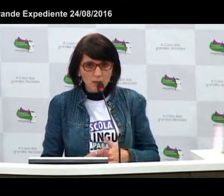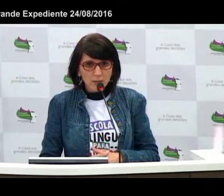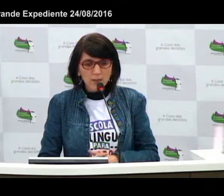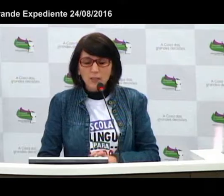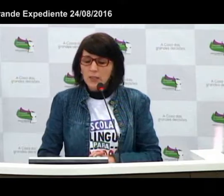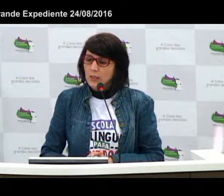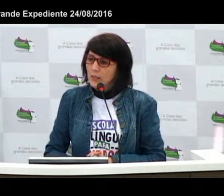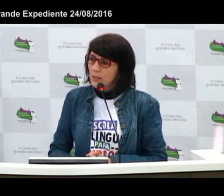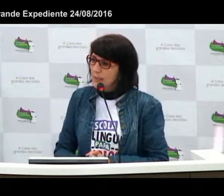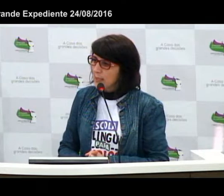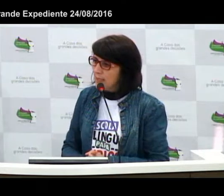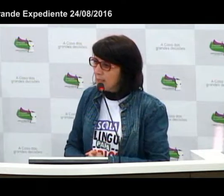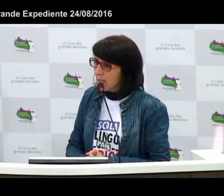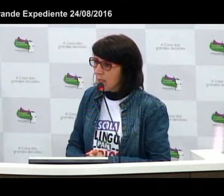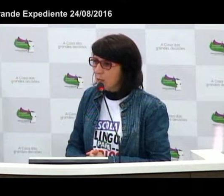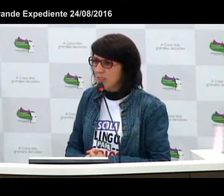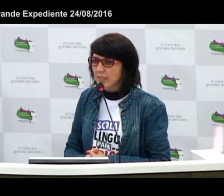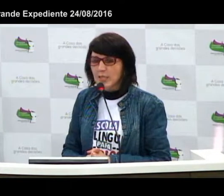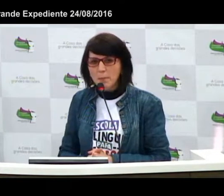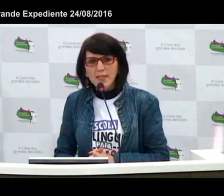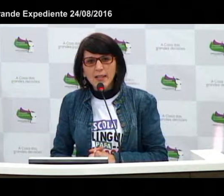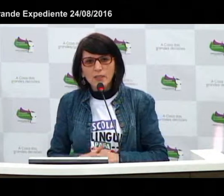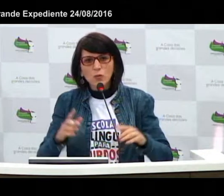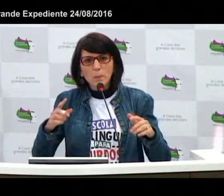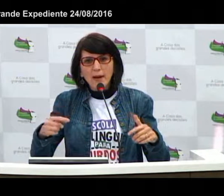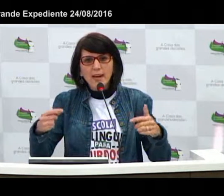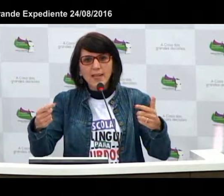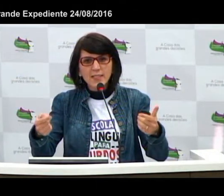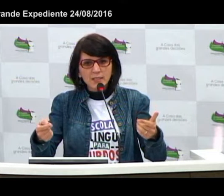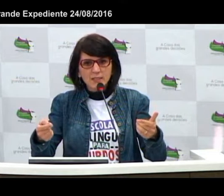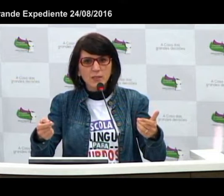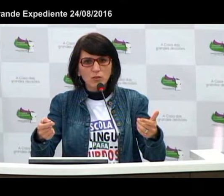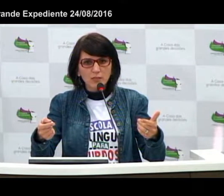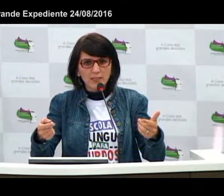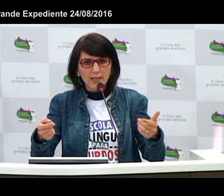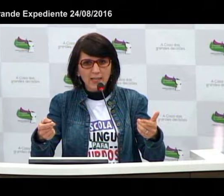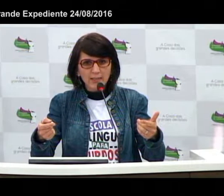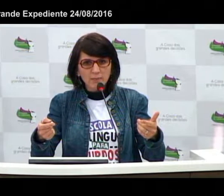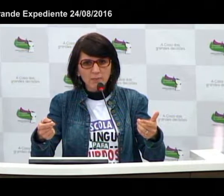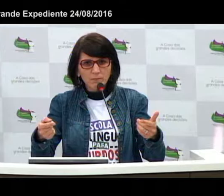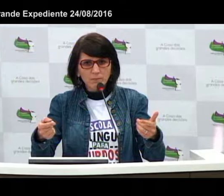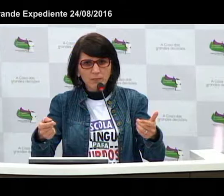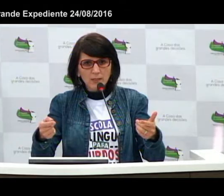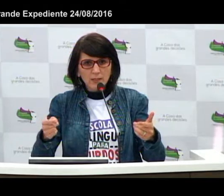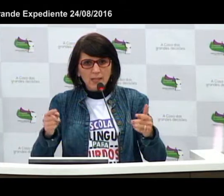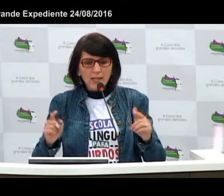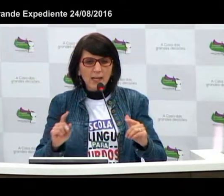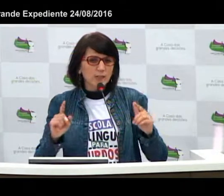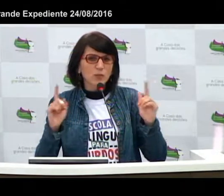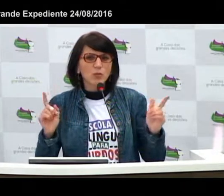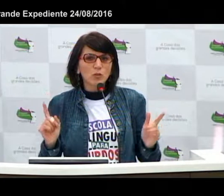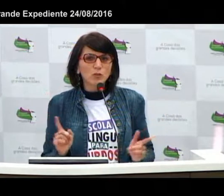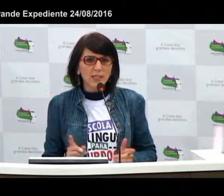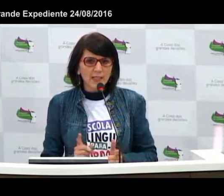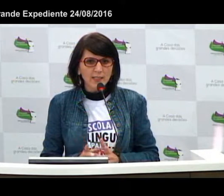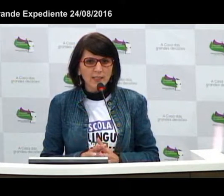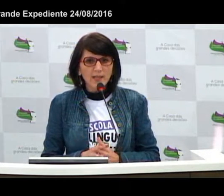intelectual. E, ao se deparar com barreiras na sociedade, ela